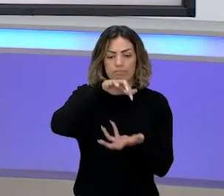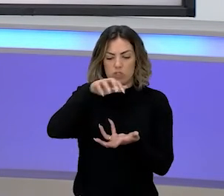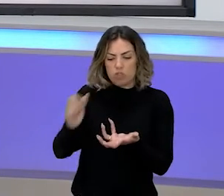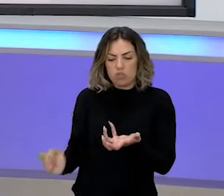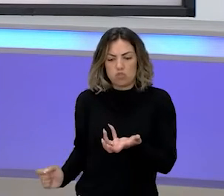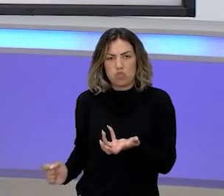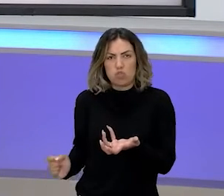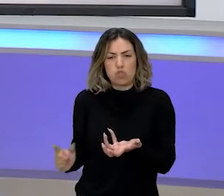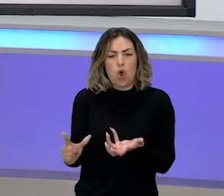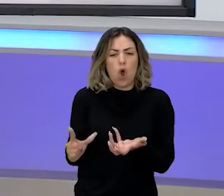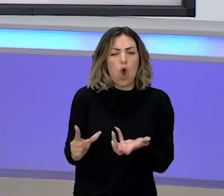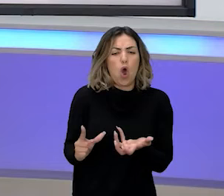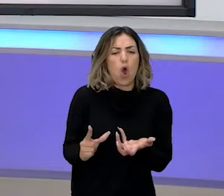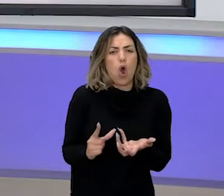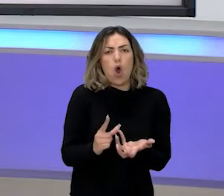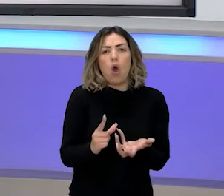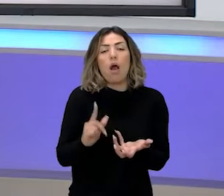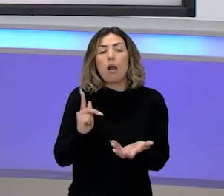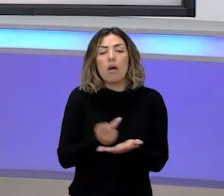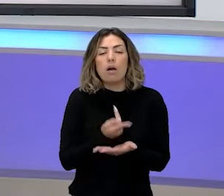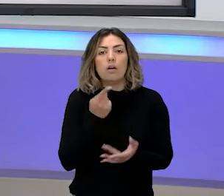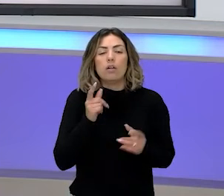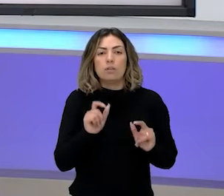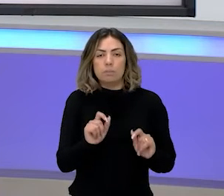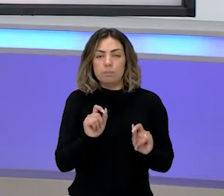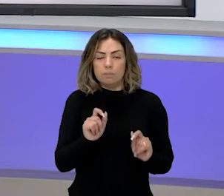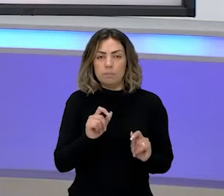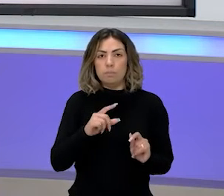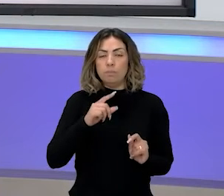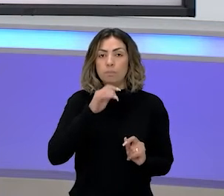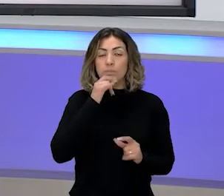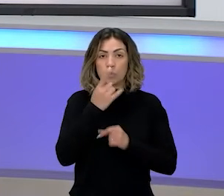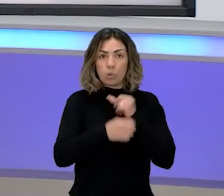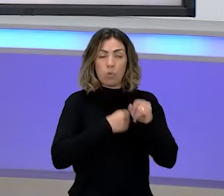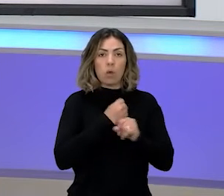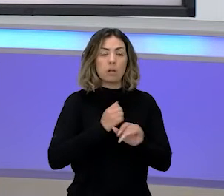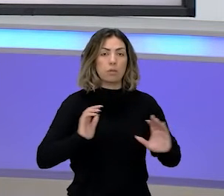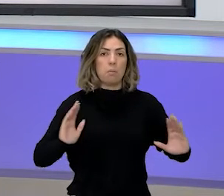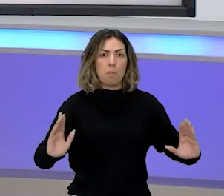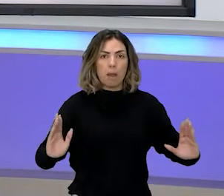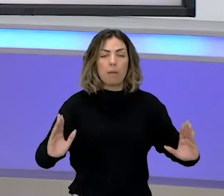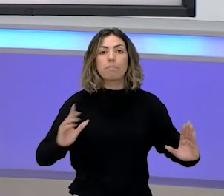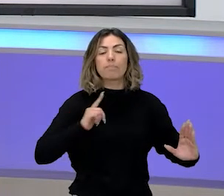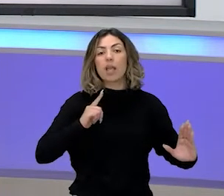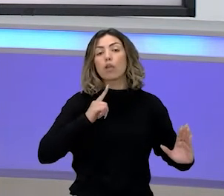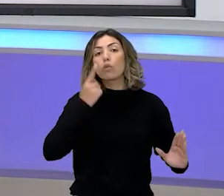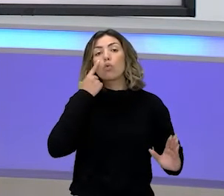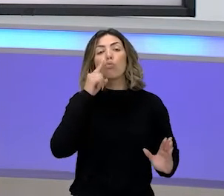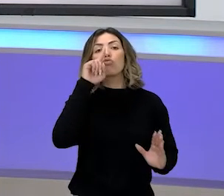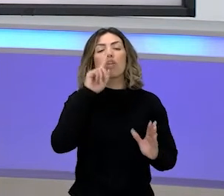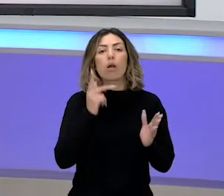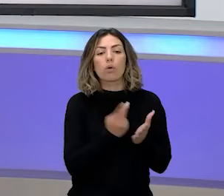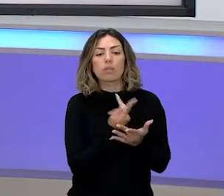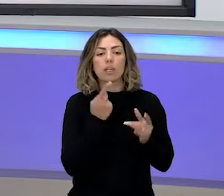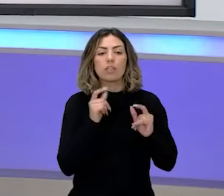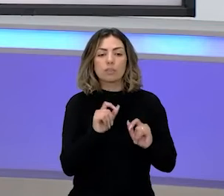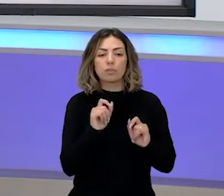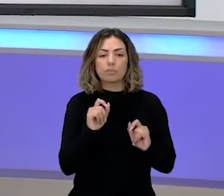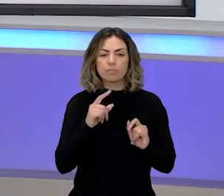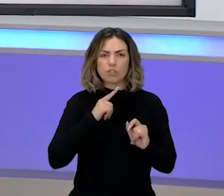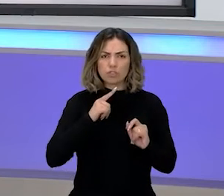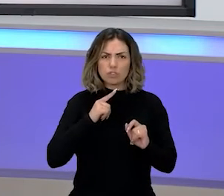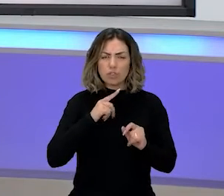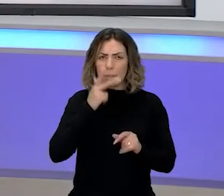dia especial. Existe um dia do ano em que a linha solar está bem perpendicular, está